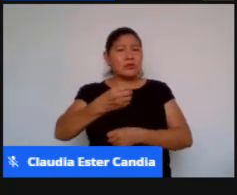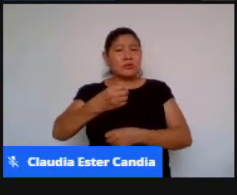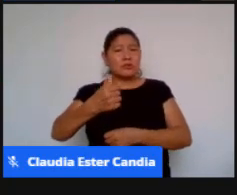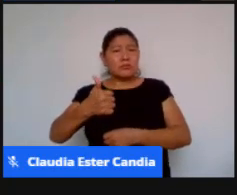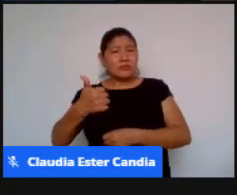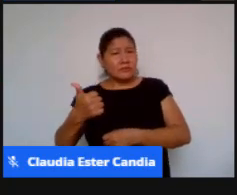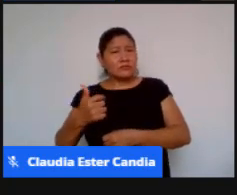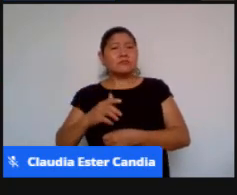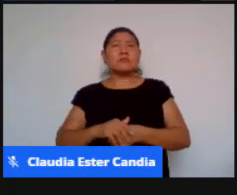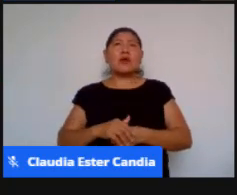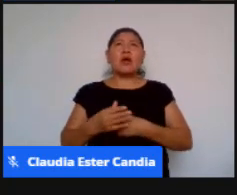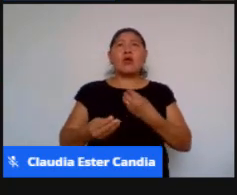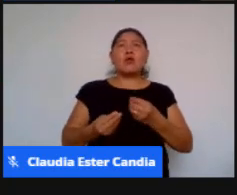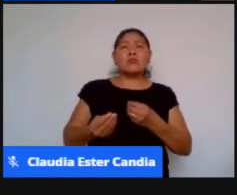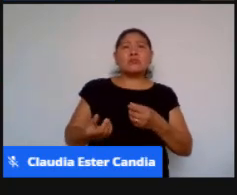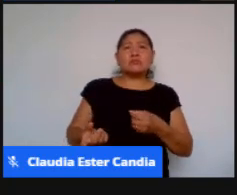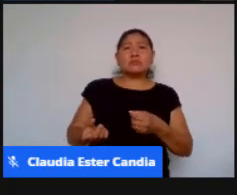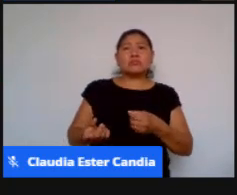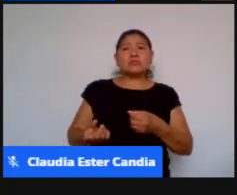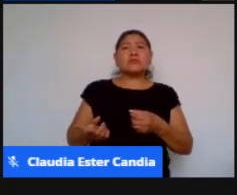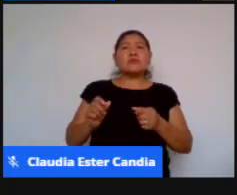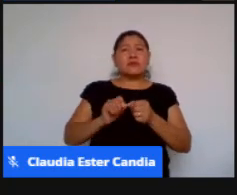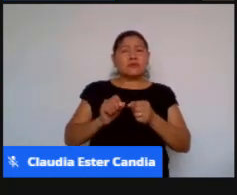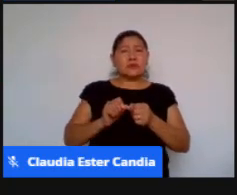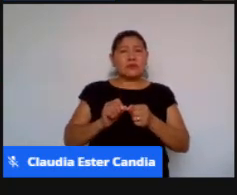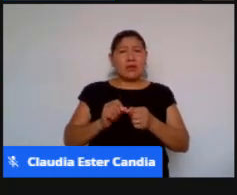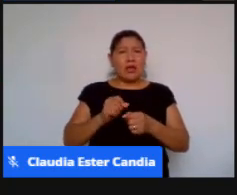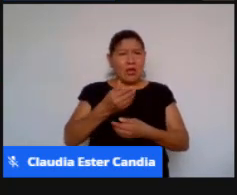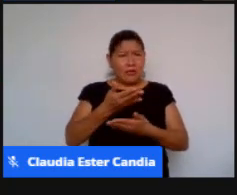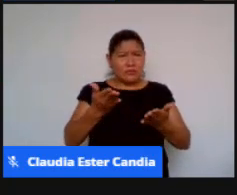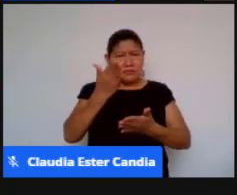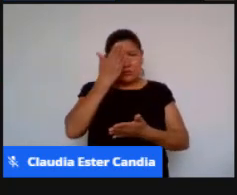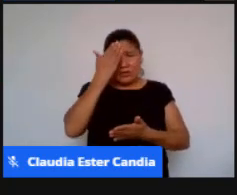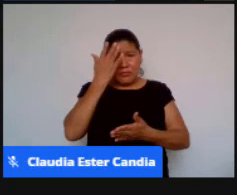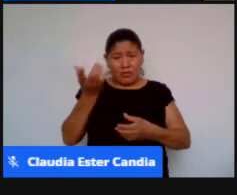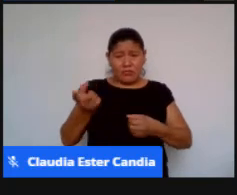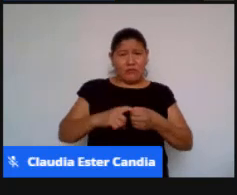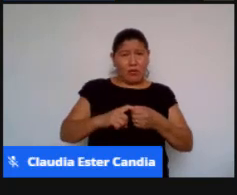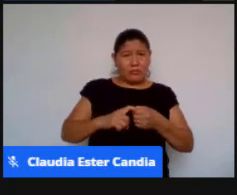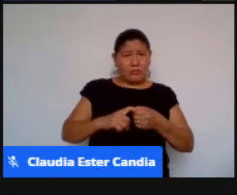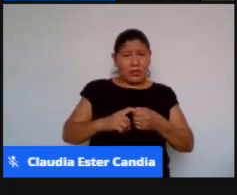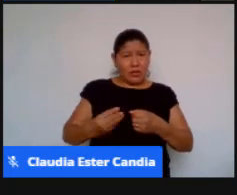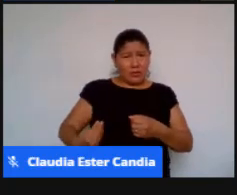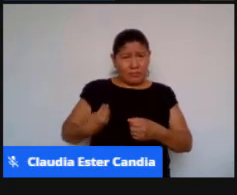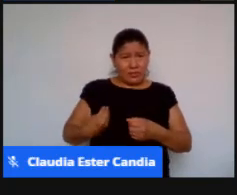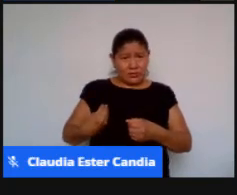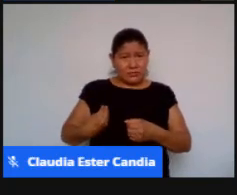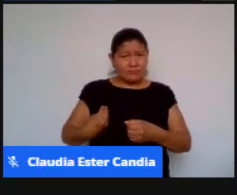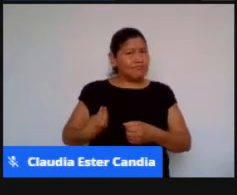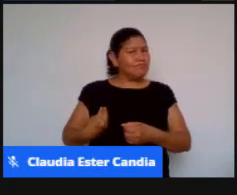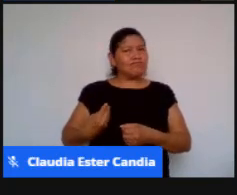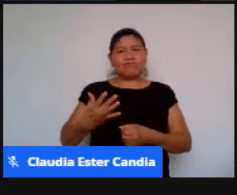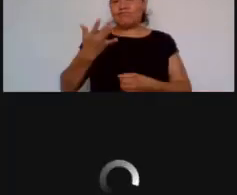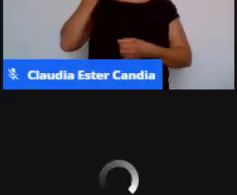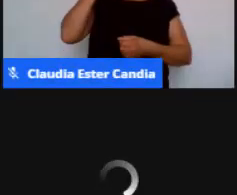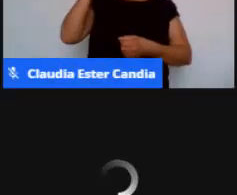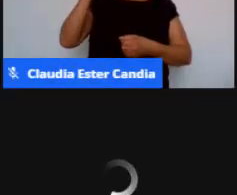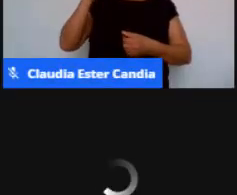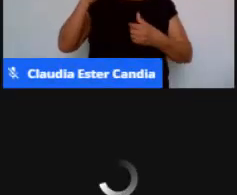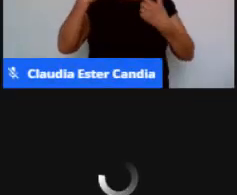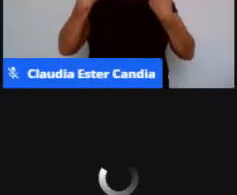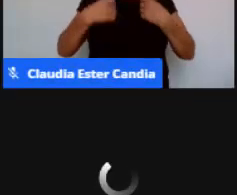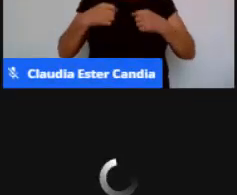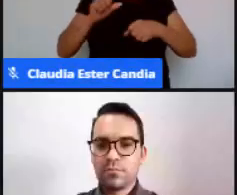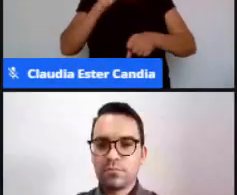ter. Quando que a gente volta? E não sei, a gente não sabe quando volta, né? A gente depende da vacina, então a gente que